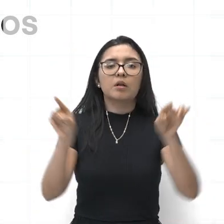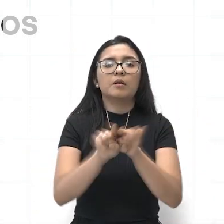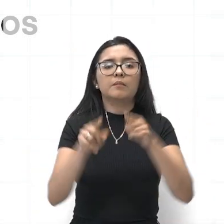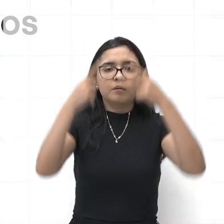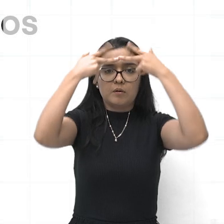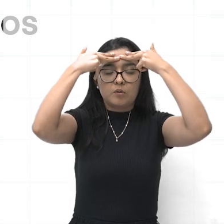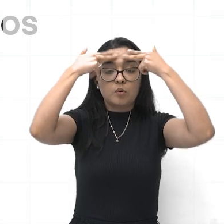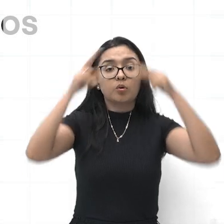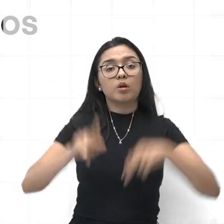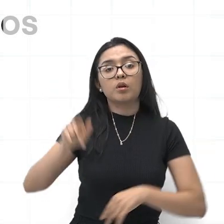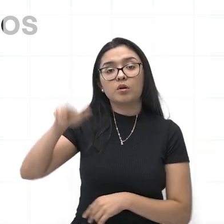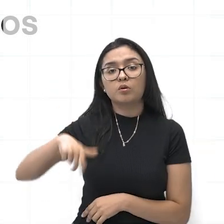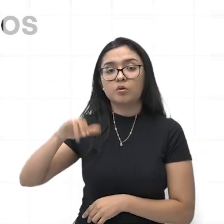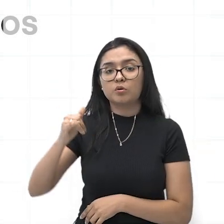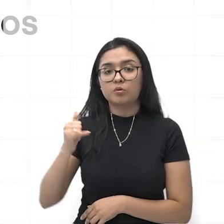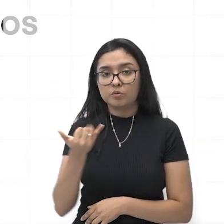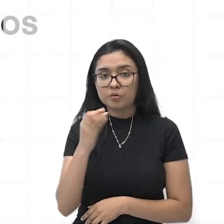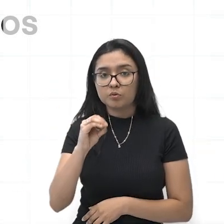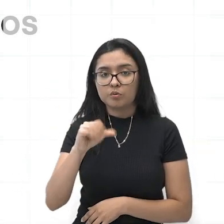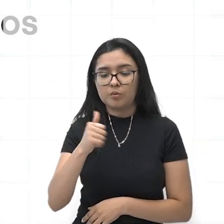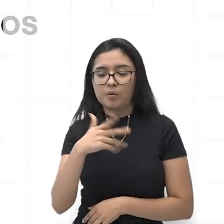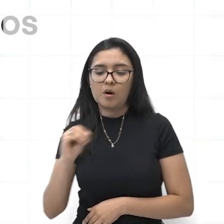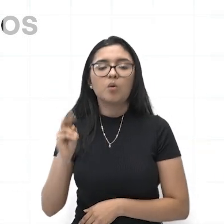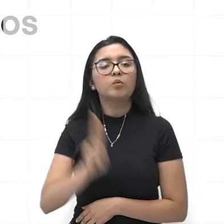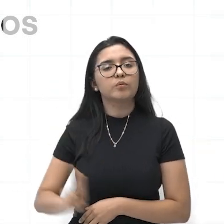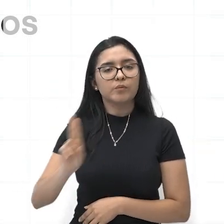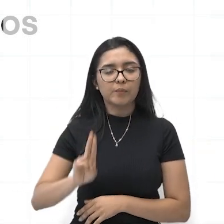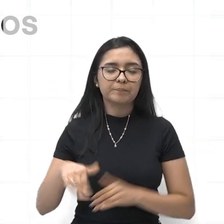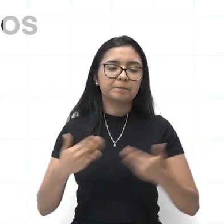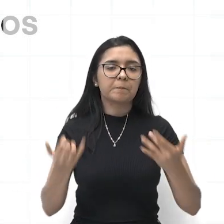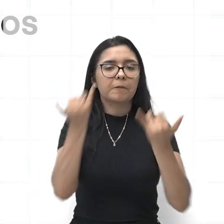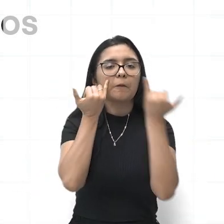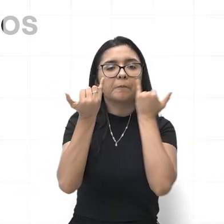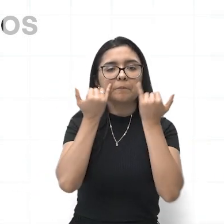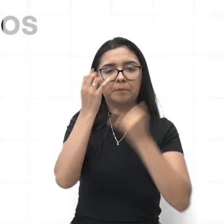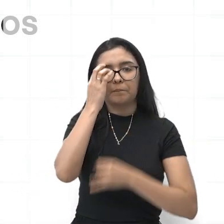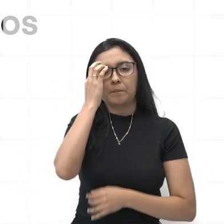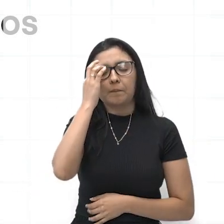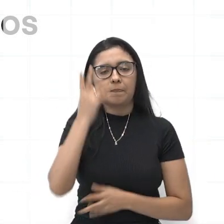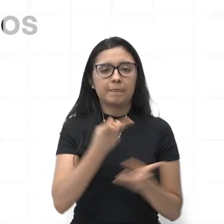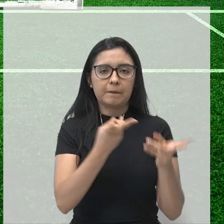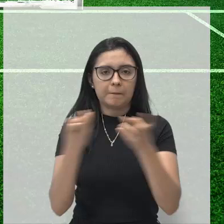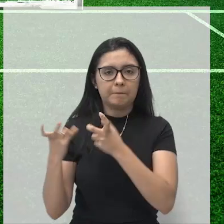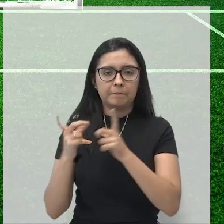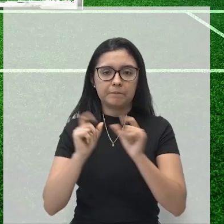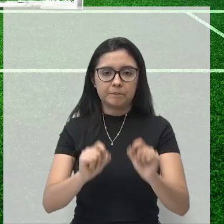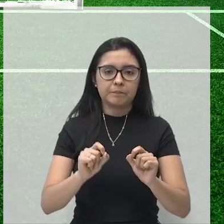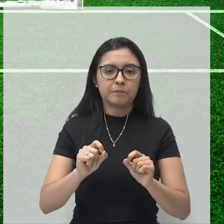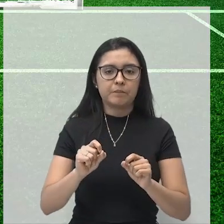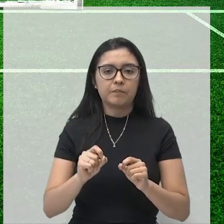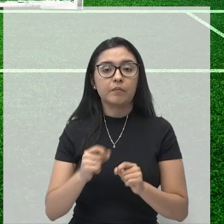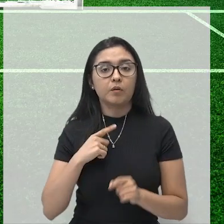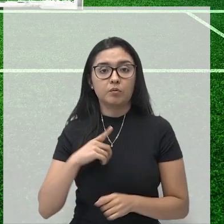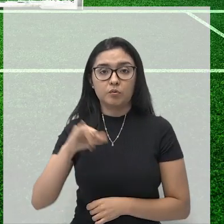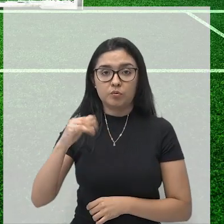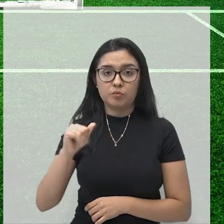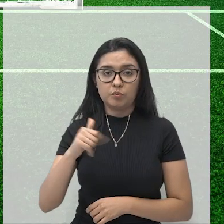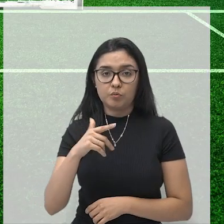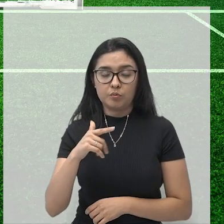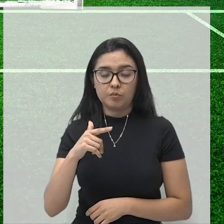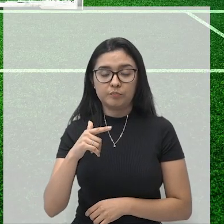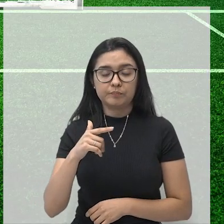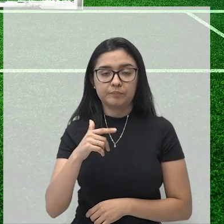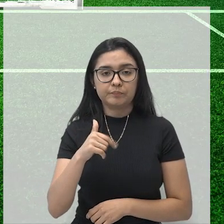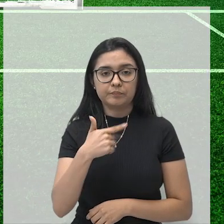que João usou, né? Então, a informação que foi passada do João, do